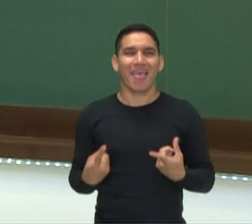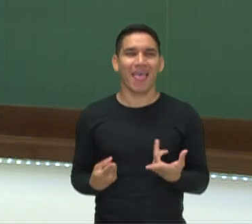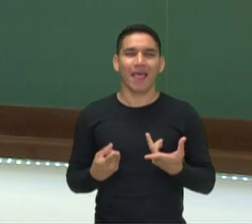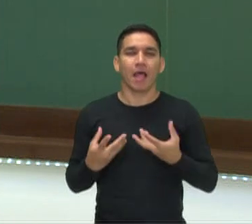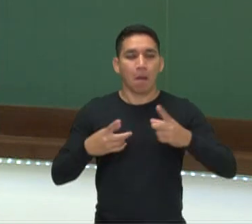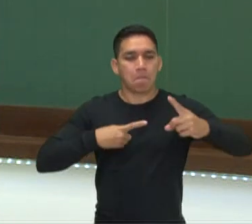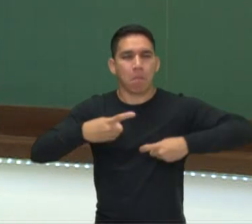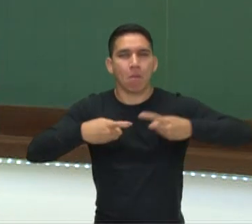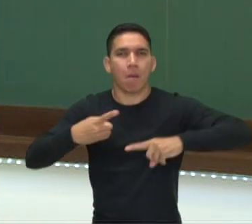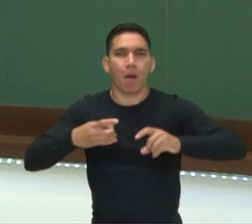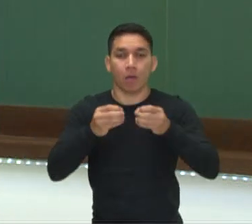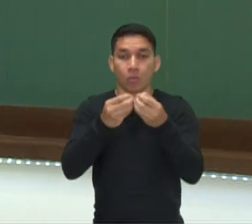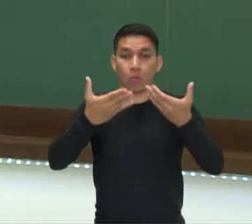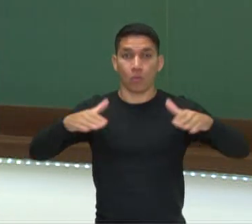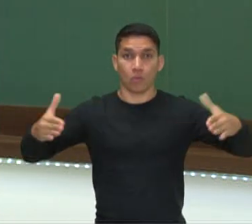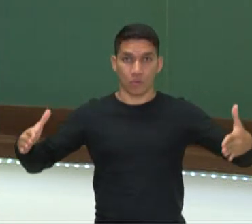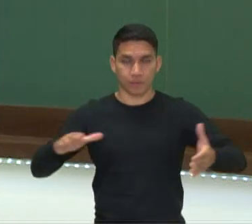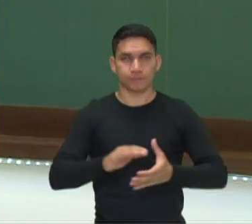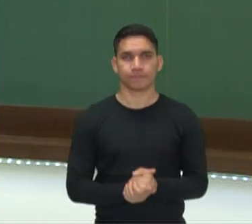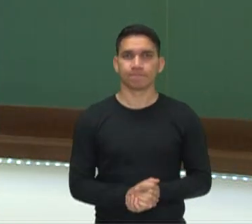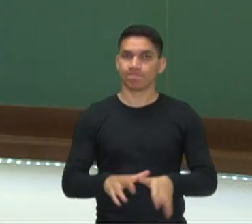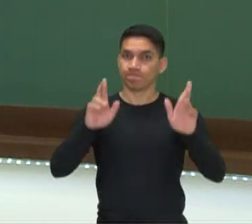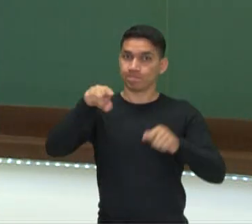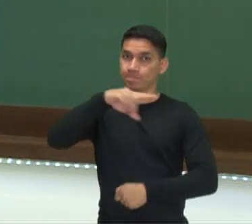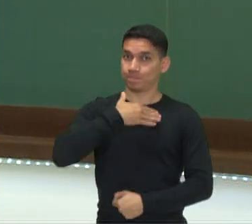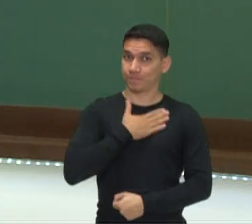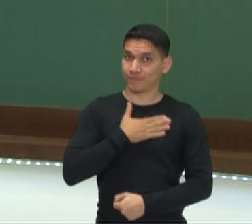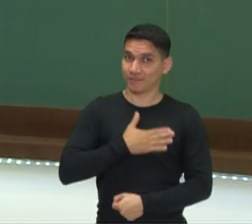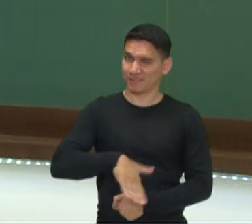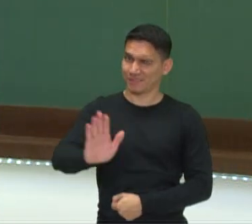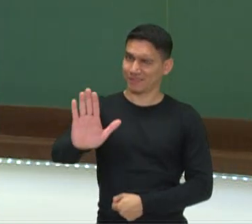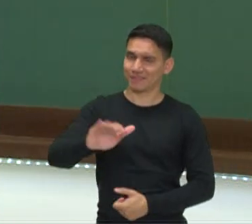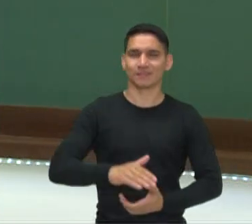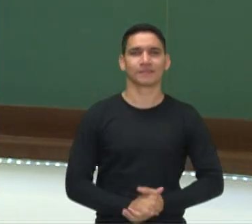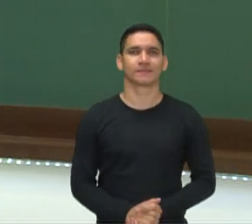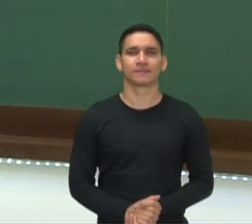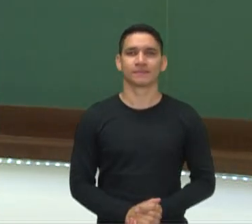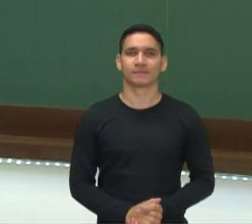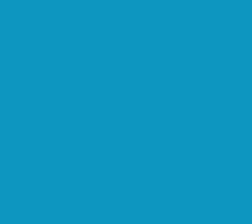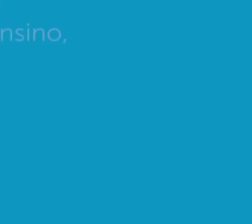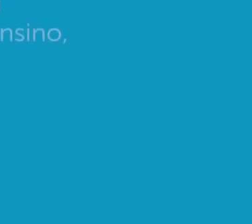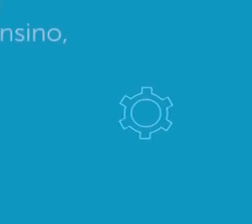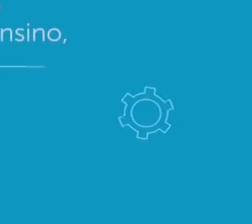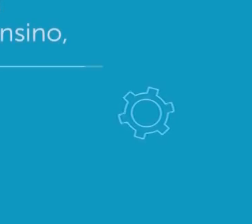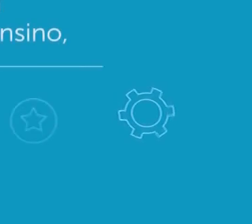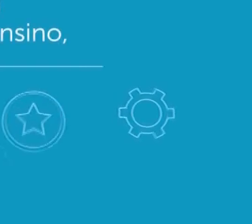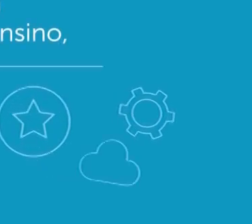conflito no Oceano Pacífico. Espero que vocês tenham gostado. Até breve!